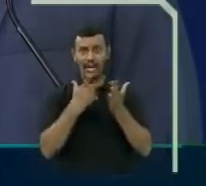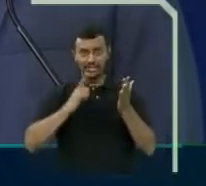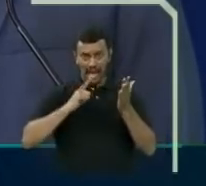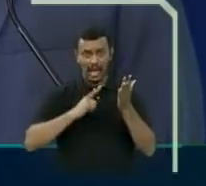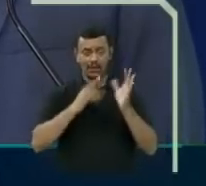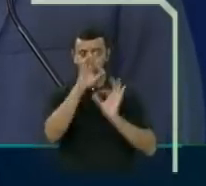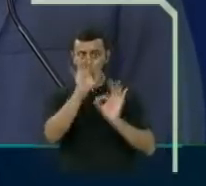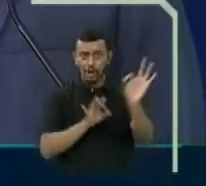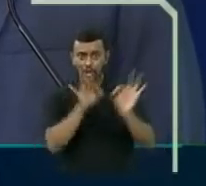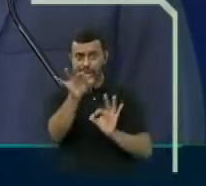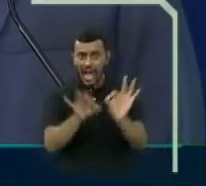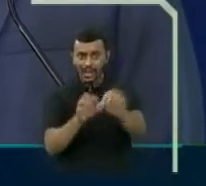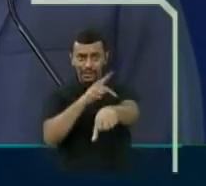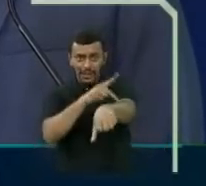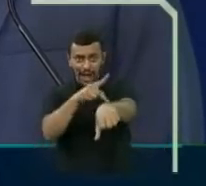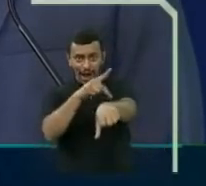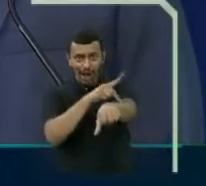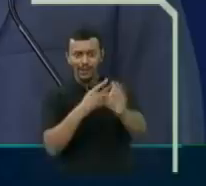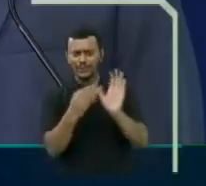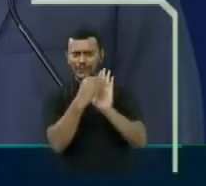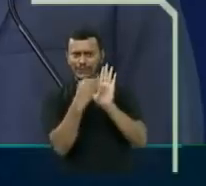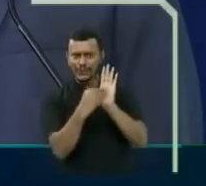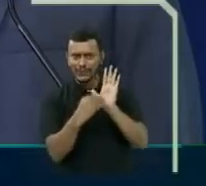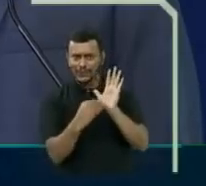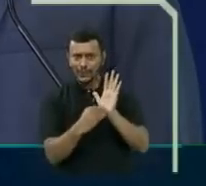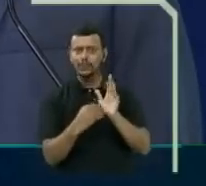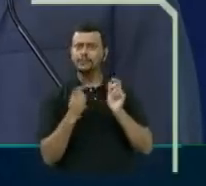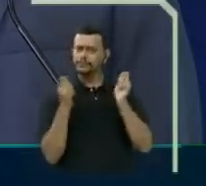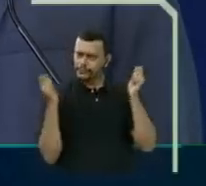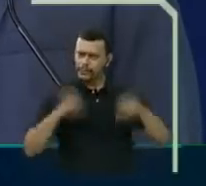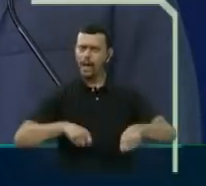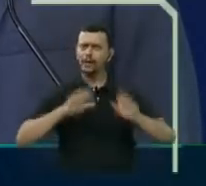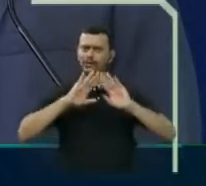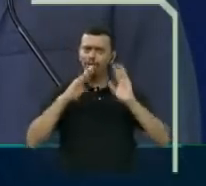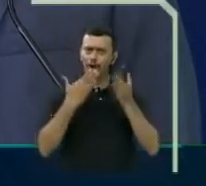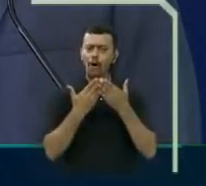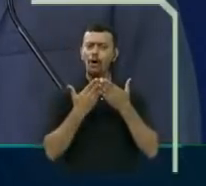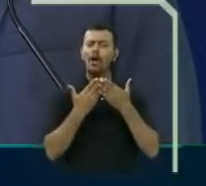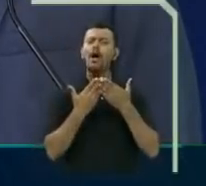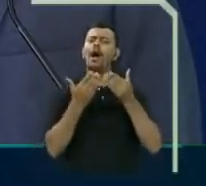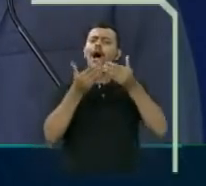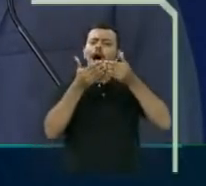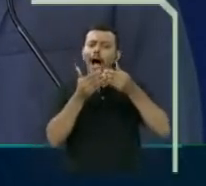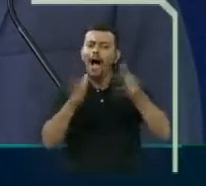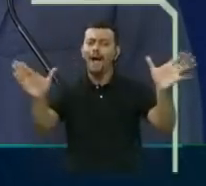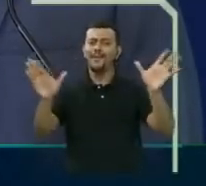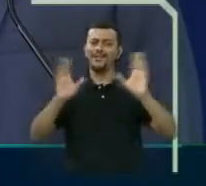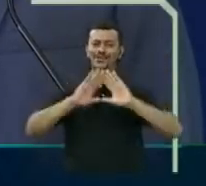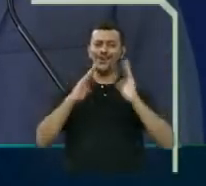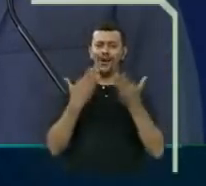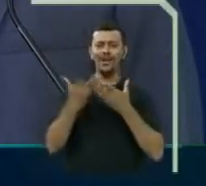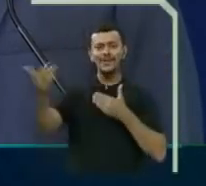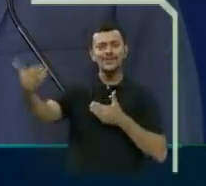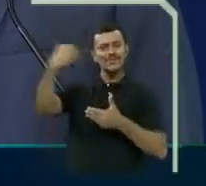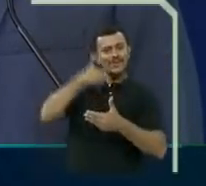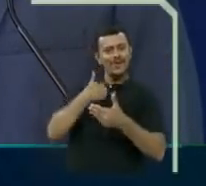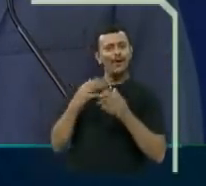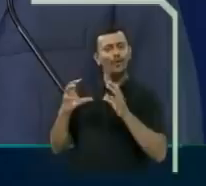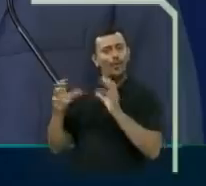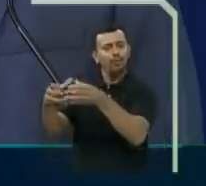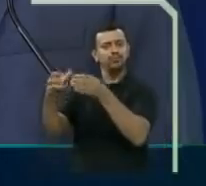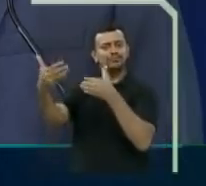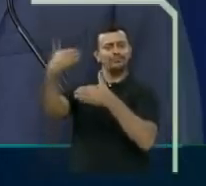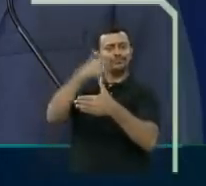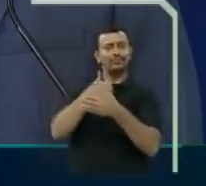será convidada também a abrir a escola para a comunidade. E essa comunidade saberá qual é